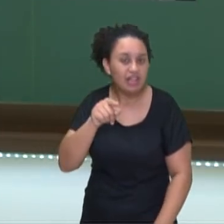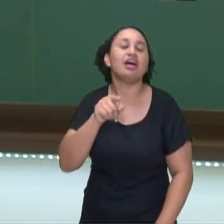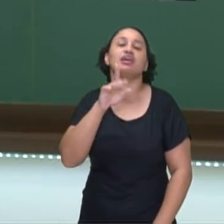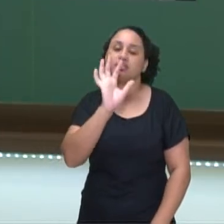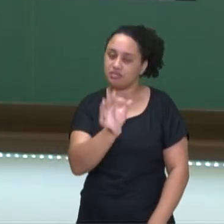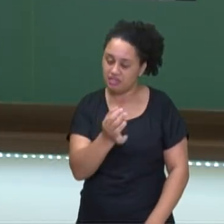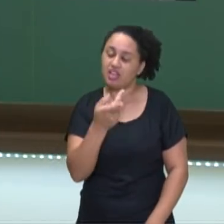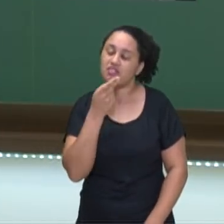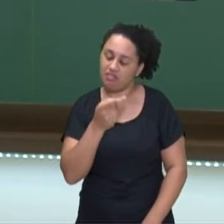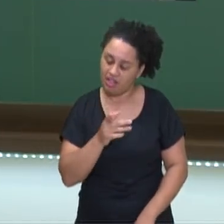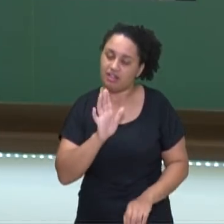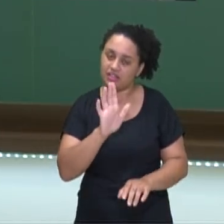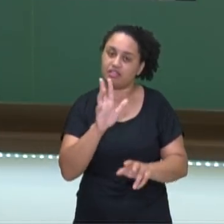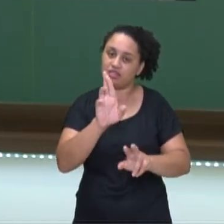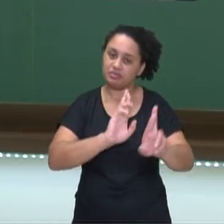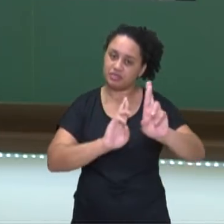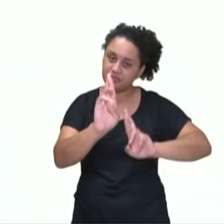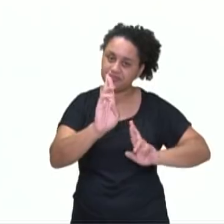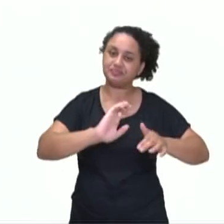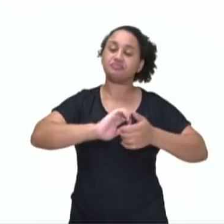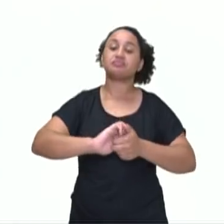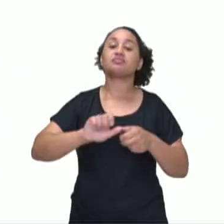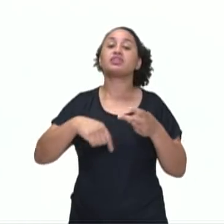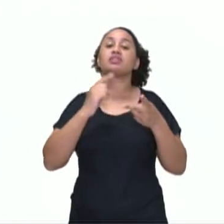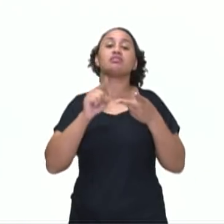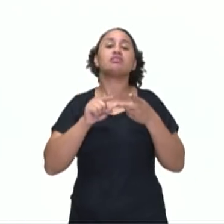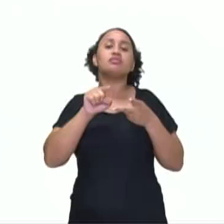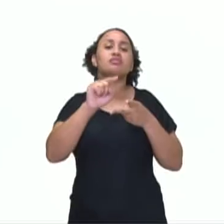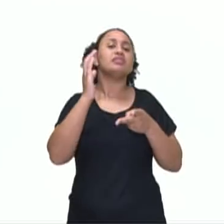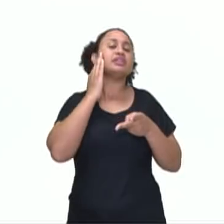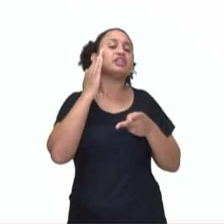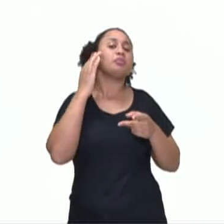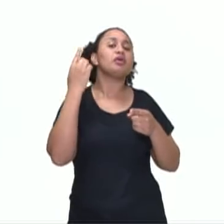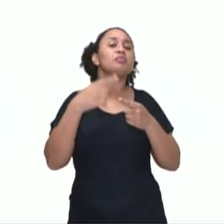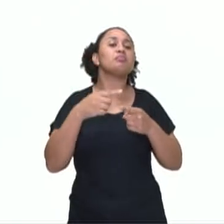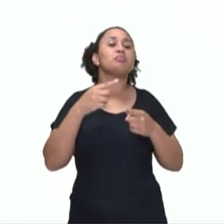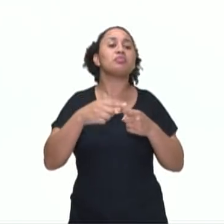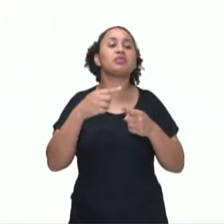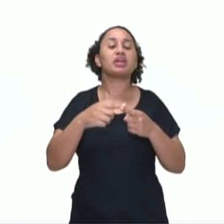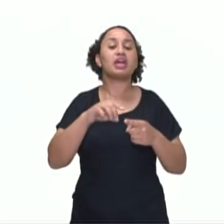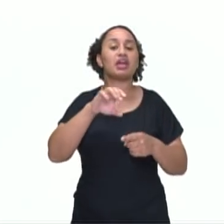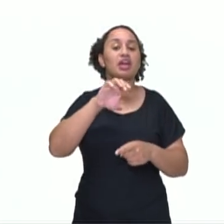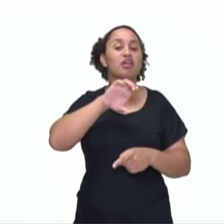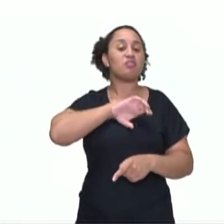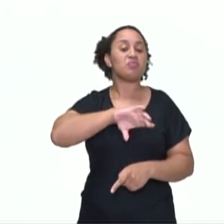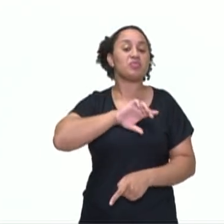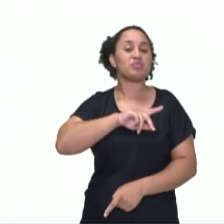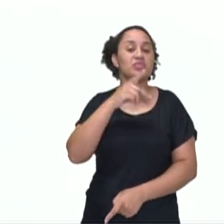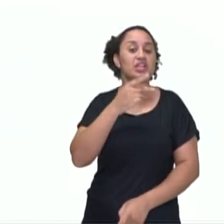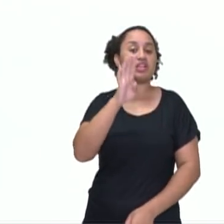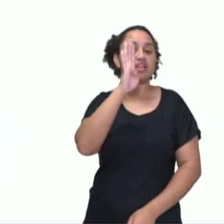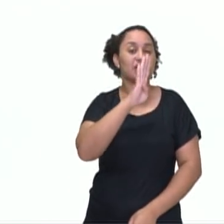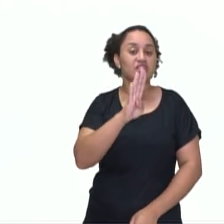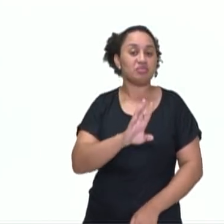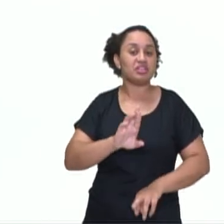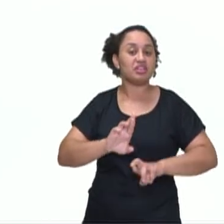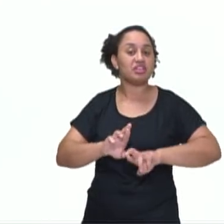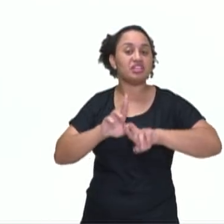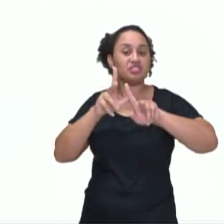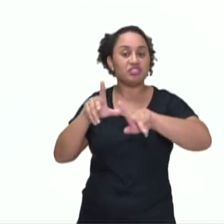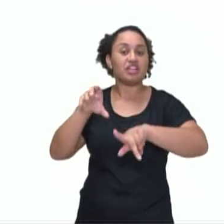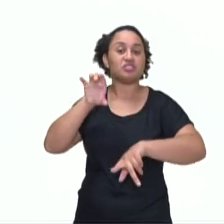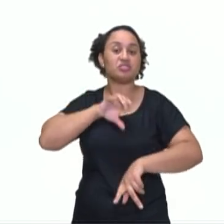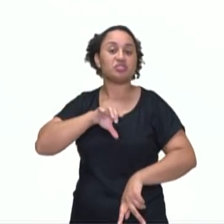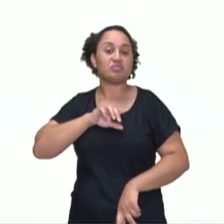falando. Ainda, você sabe por que o português do Brasil é diferente do português falado